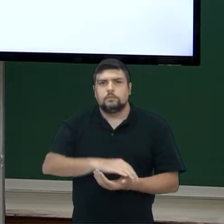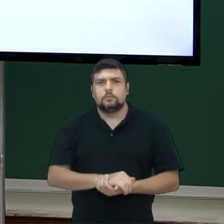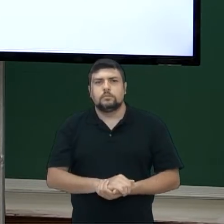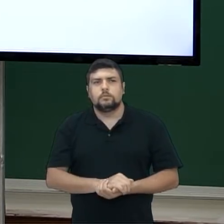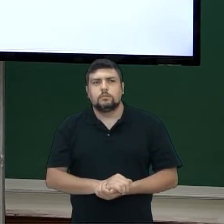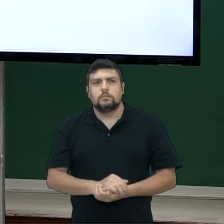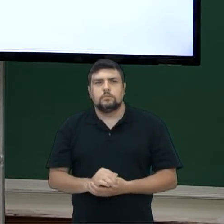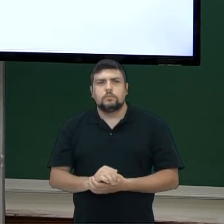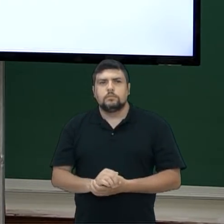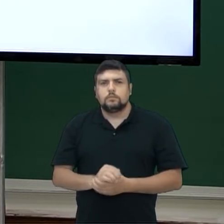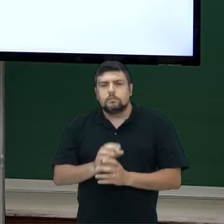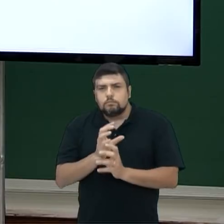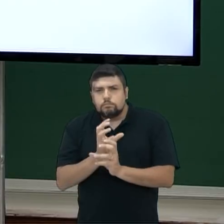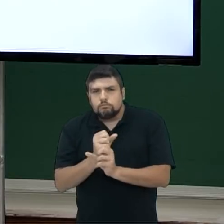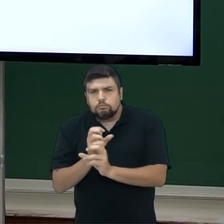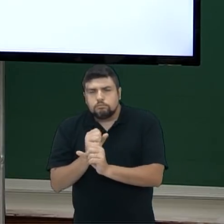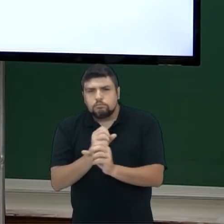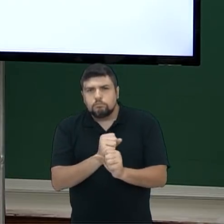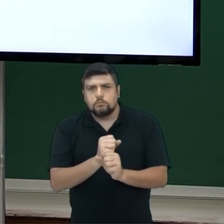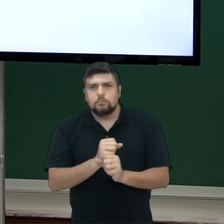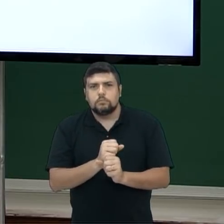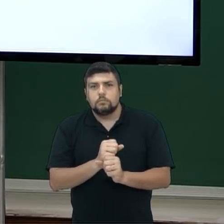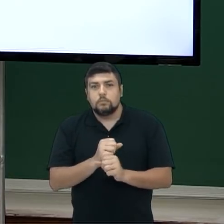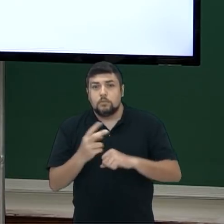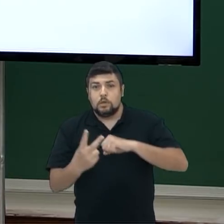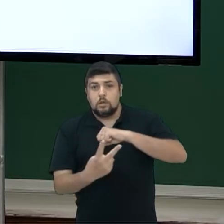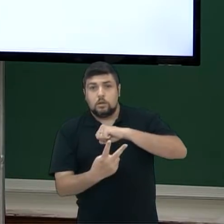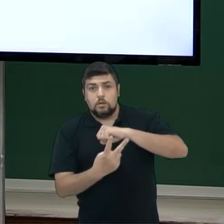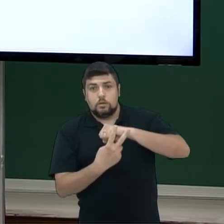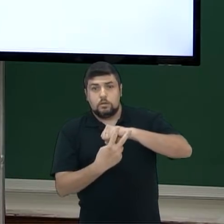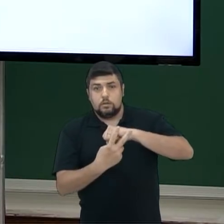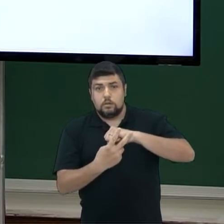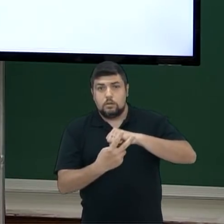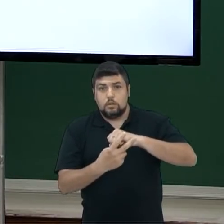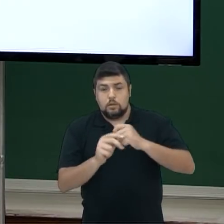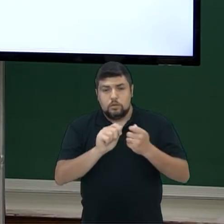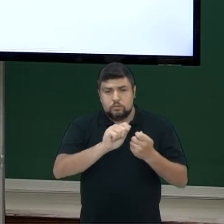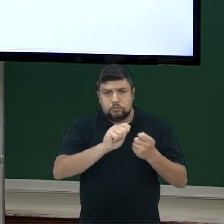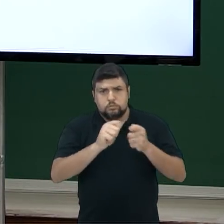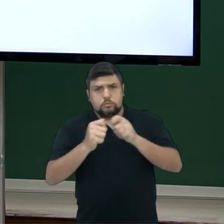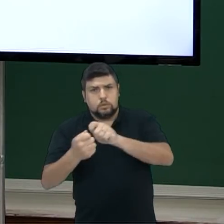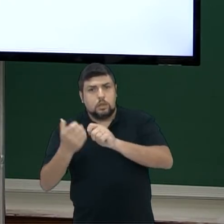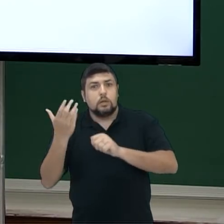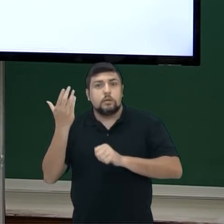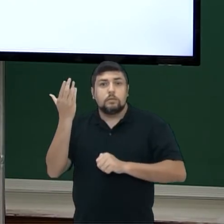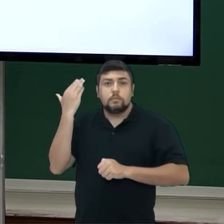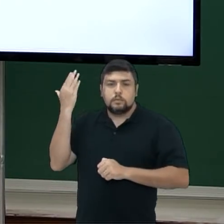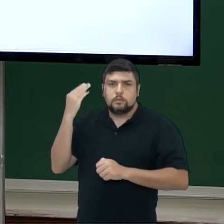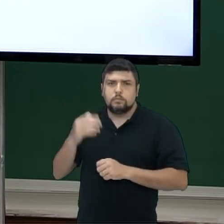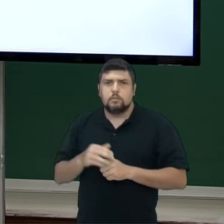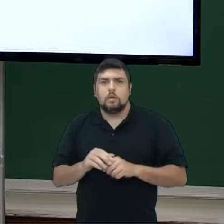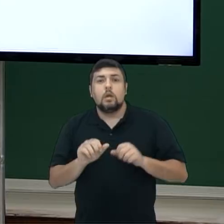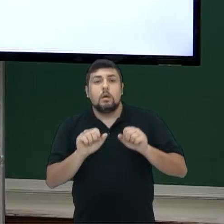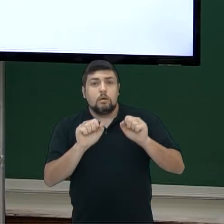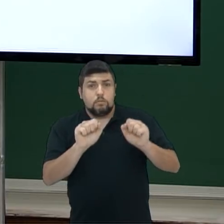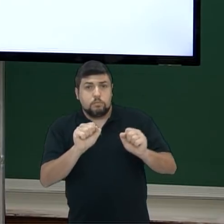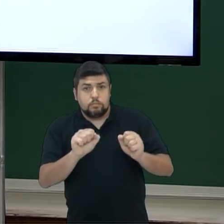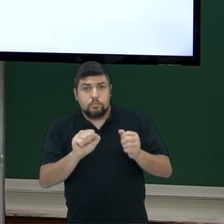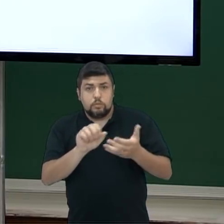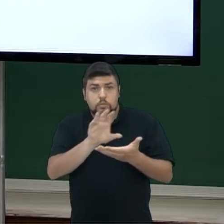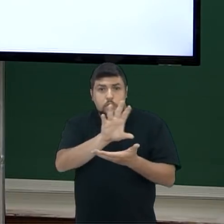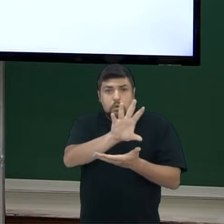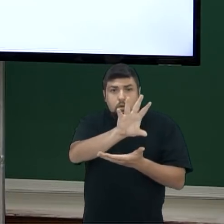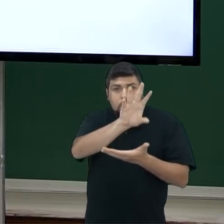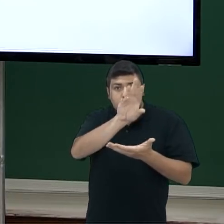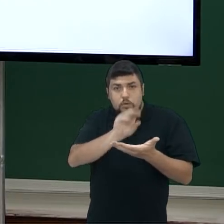contando, count. Então, eu quero que você passe esses verbos para o passado. Você pode copiar no seu caderno o verbo, a tradução e o passado,